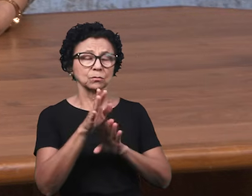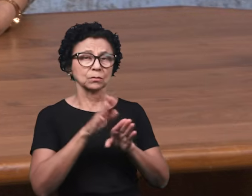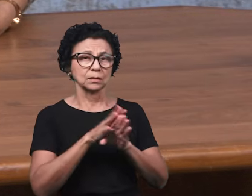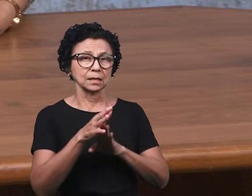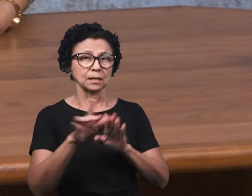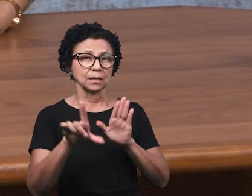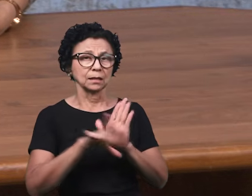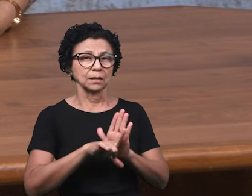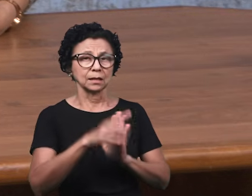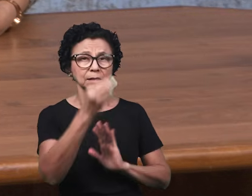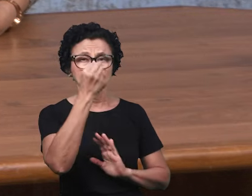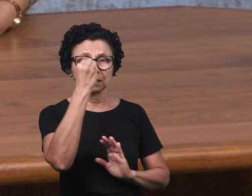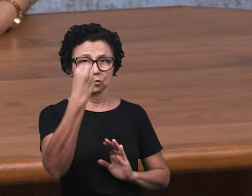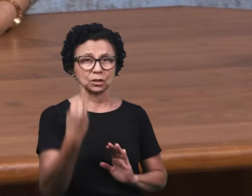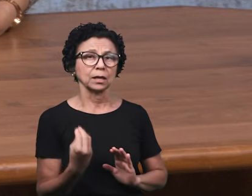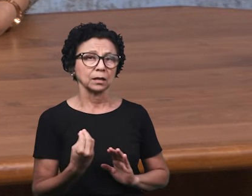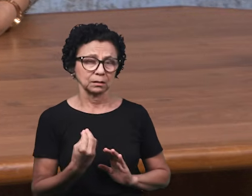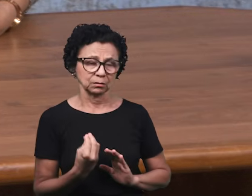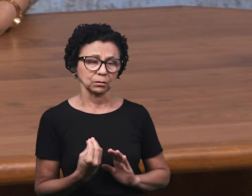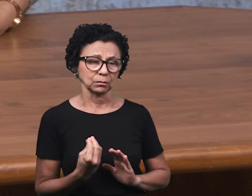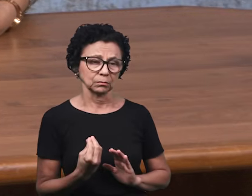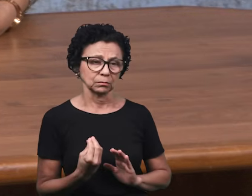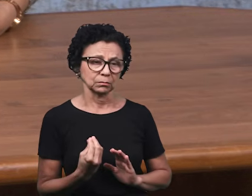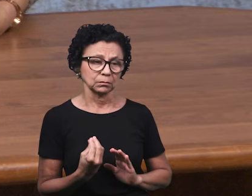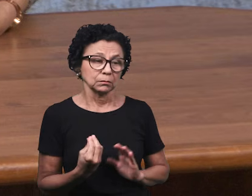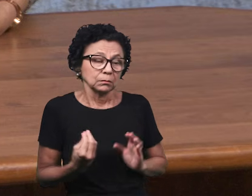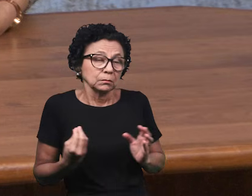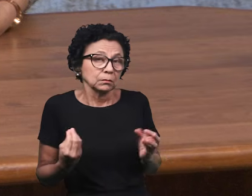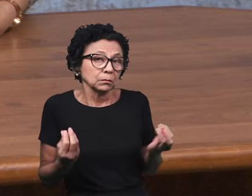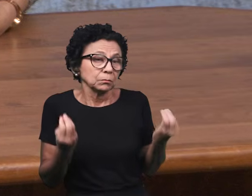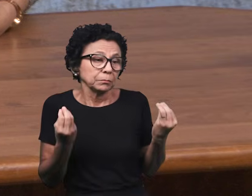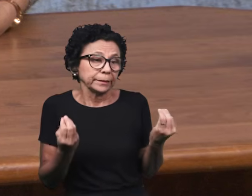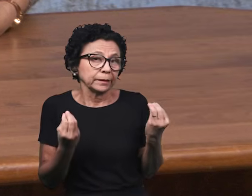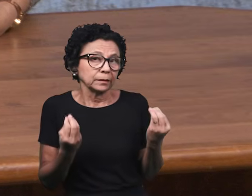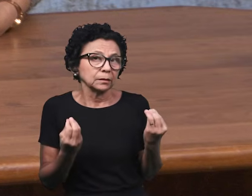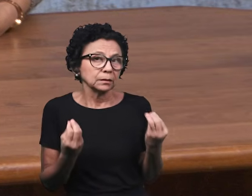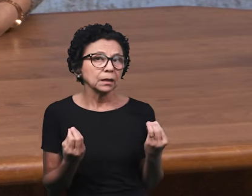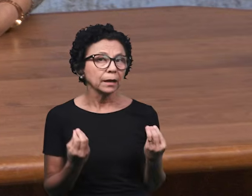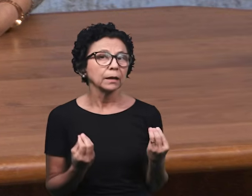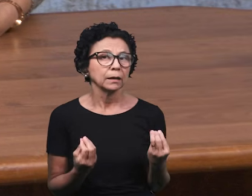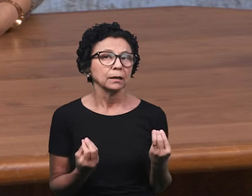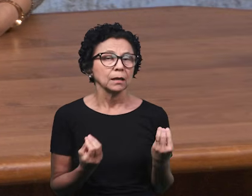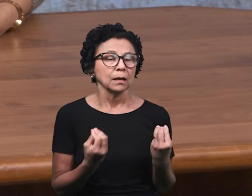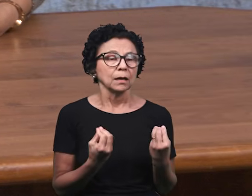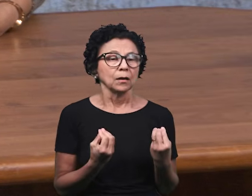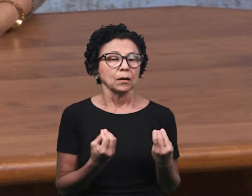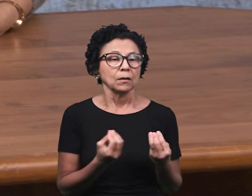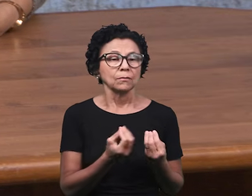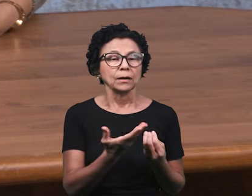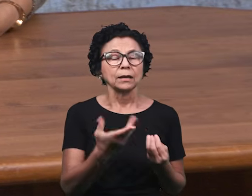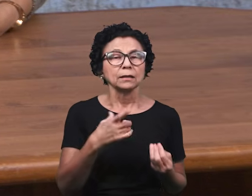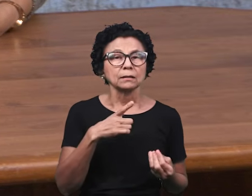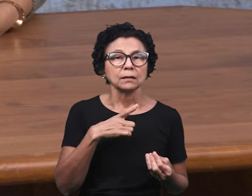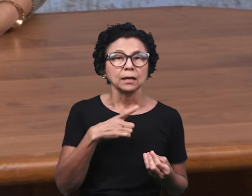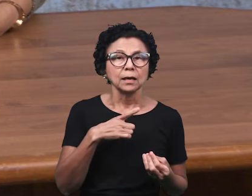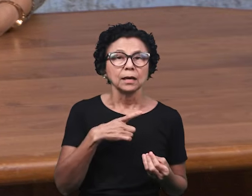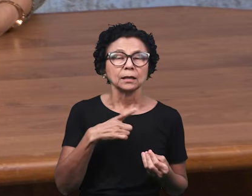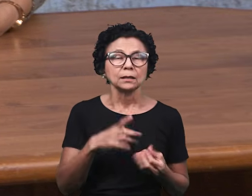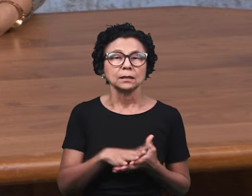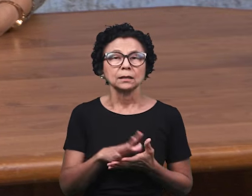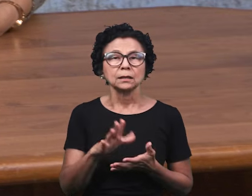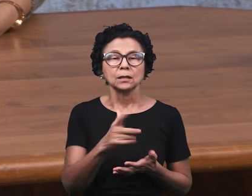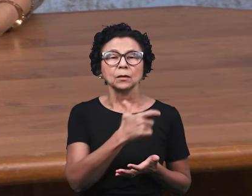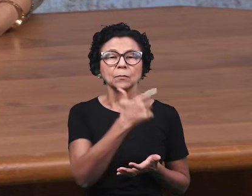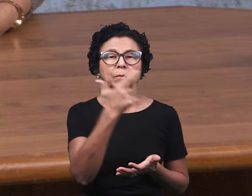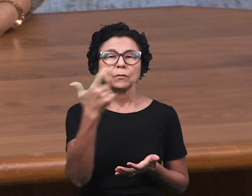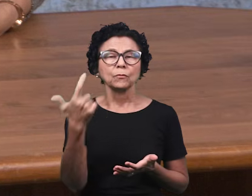lei. Para que, pois, me virá o incenso de Sabá e a melhor cana aromática de